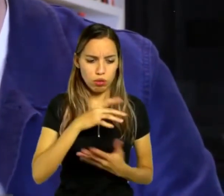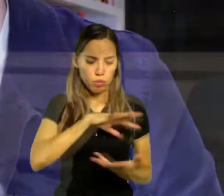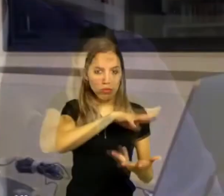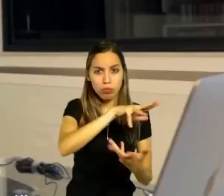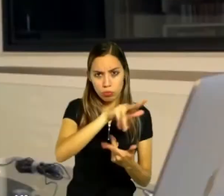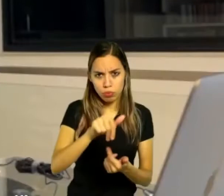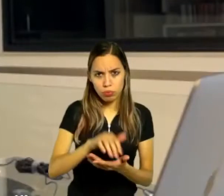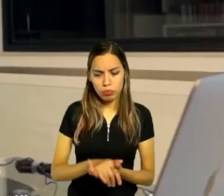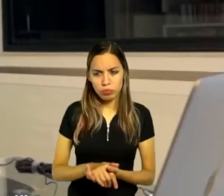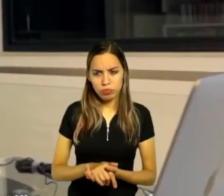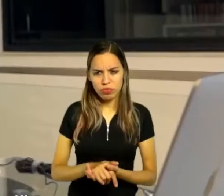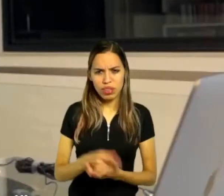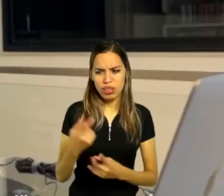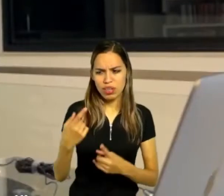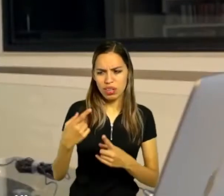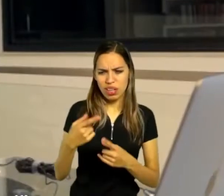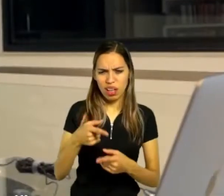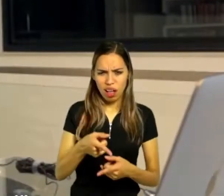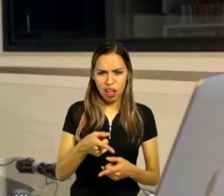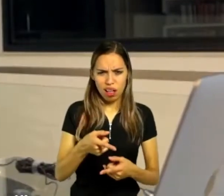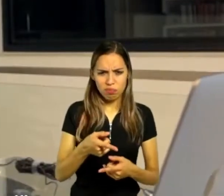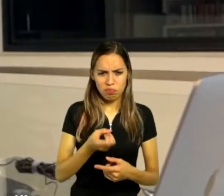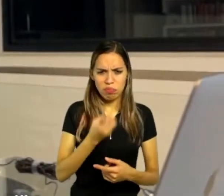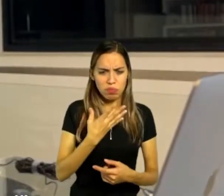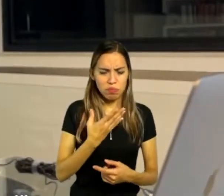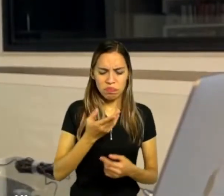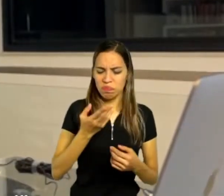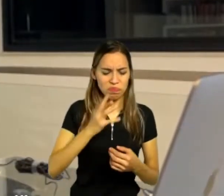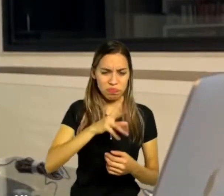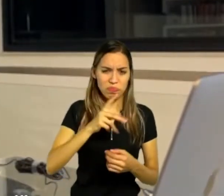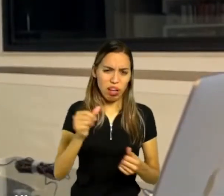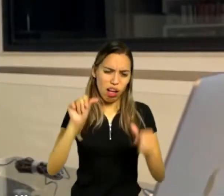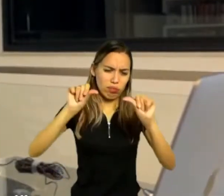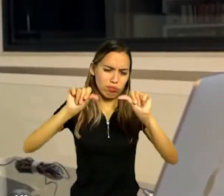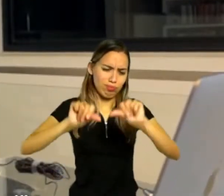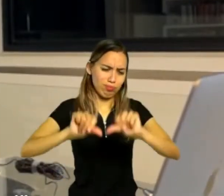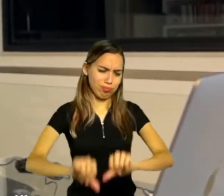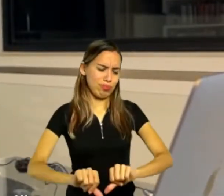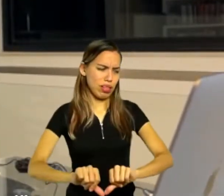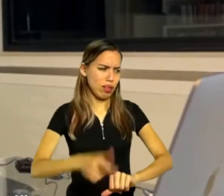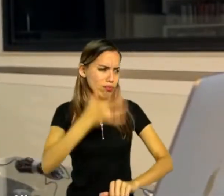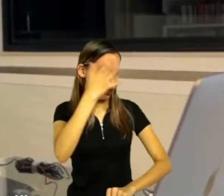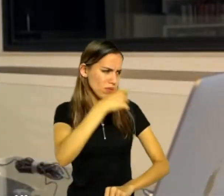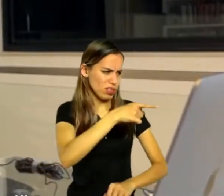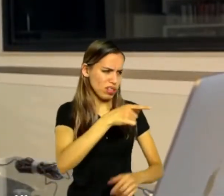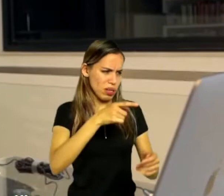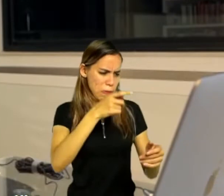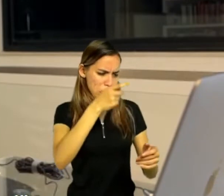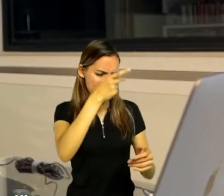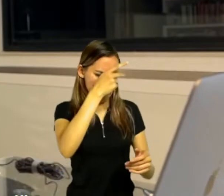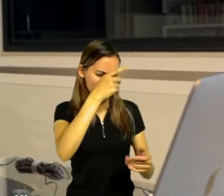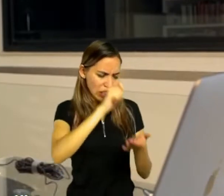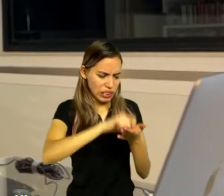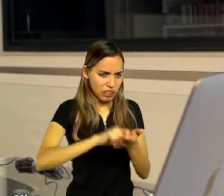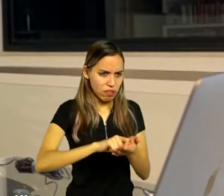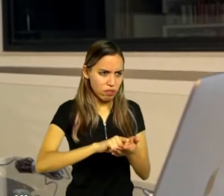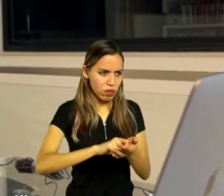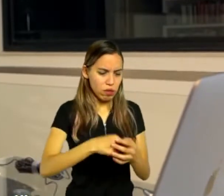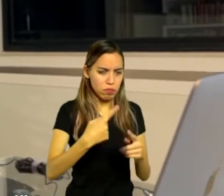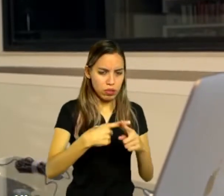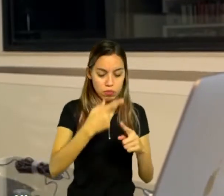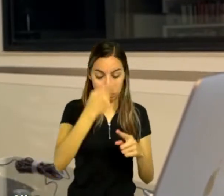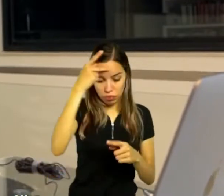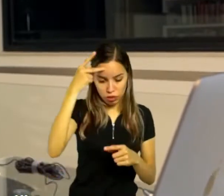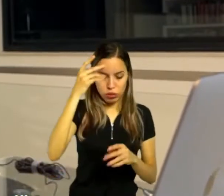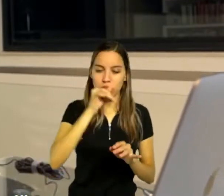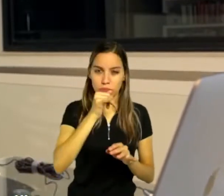ladeira abaixo, né? Outro dia eu estava lendo, não sei se você que escreveu, uma pessoa teve um problema nos olhos, nos